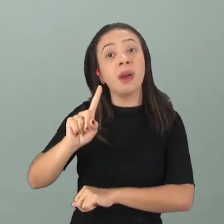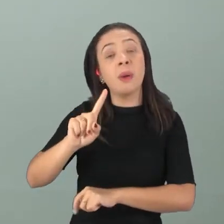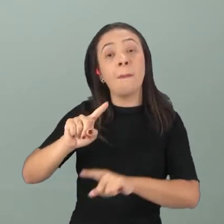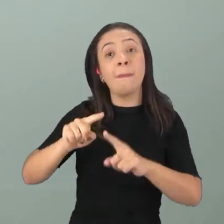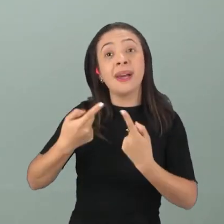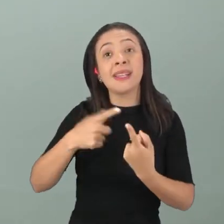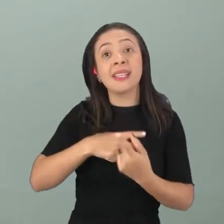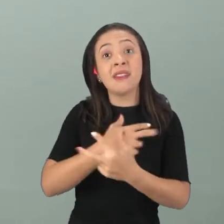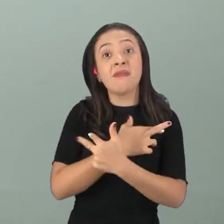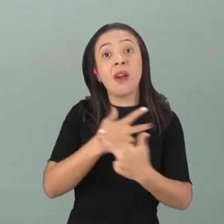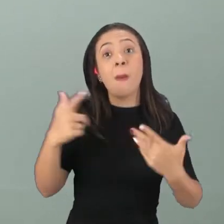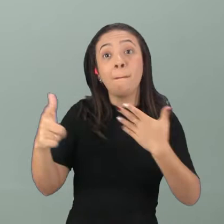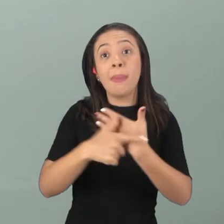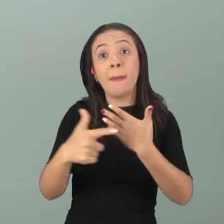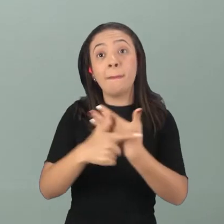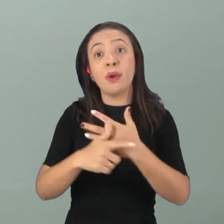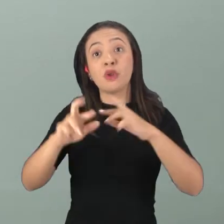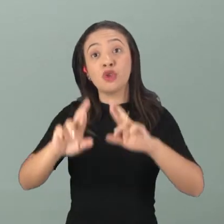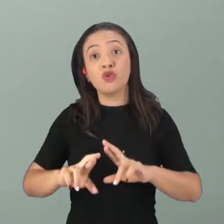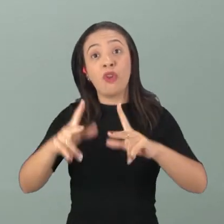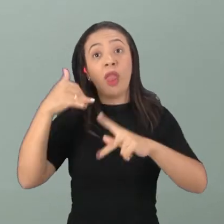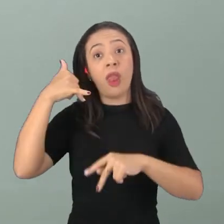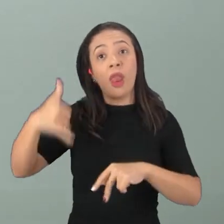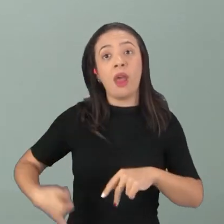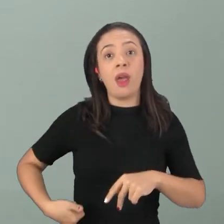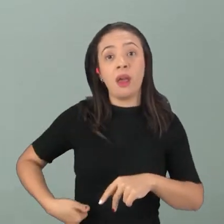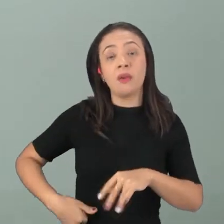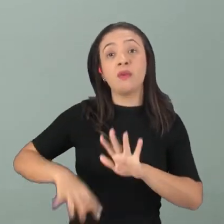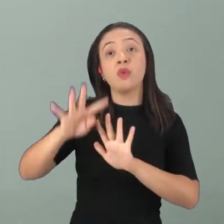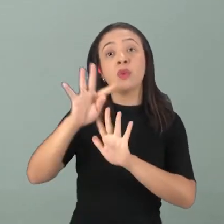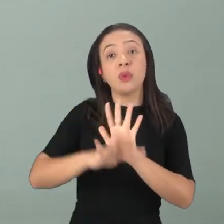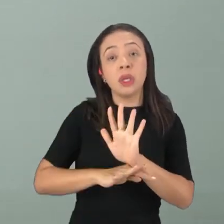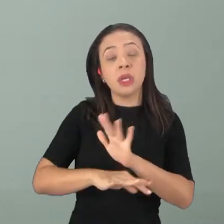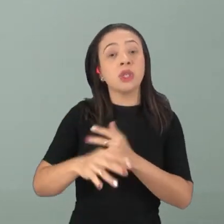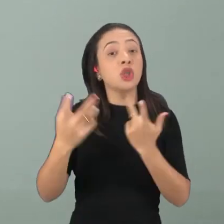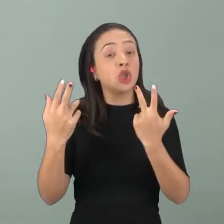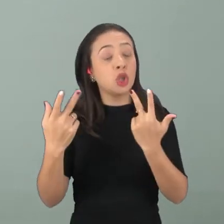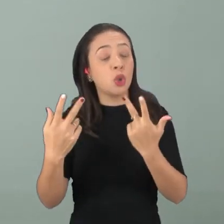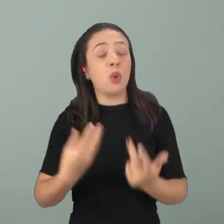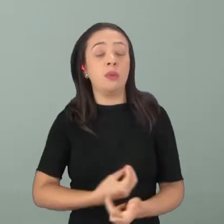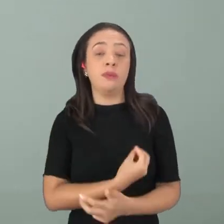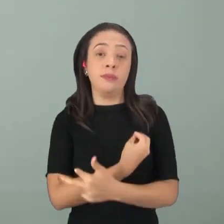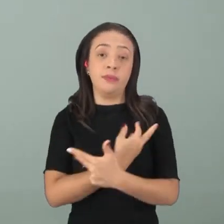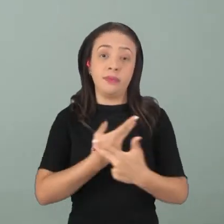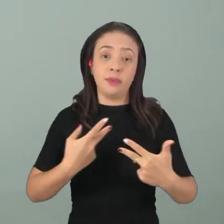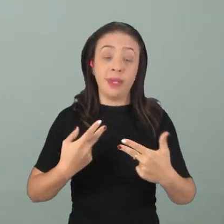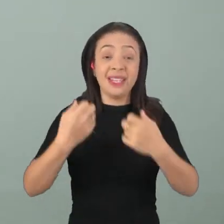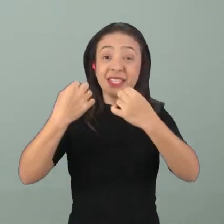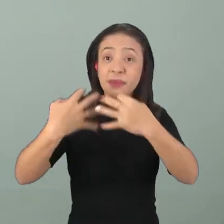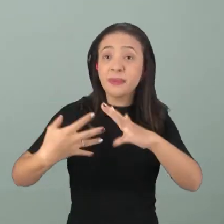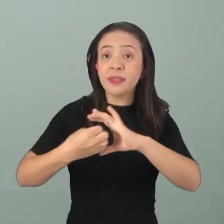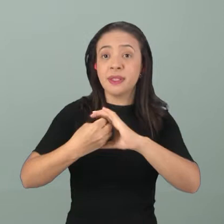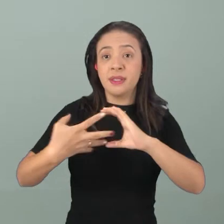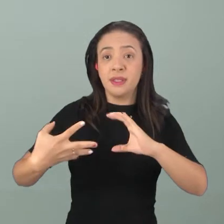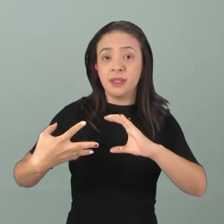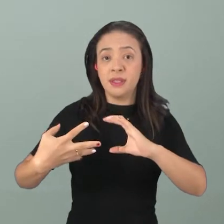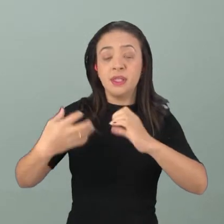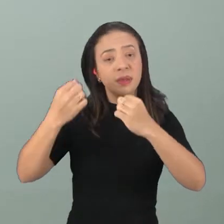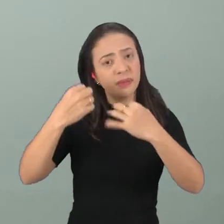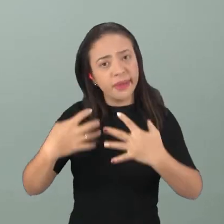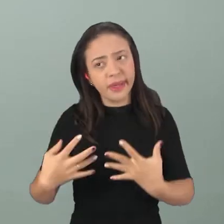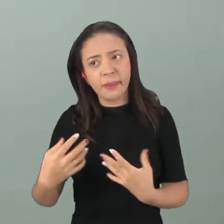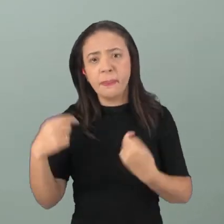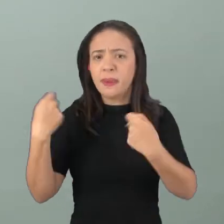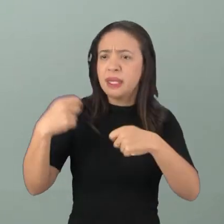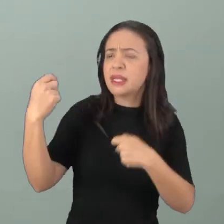tem multifunções no celular, não é isso? Como o texto que nós trabalhamos sobre seres vivos, ele fala sobre as características, ele cita que